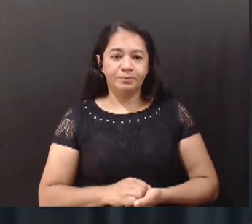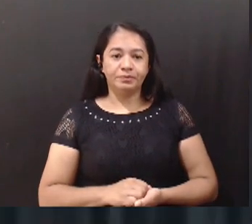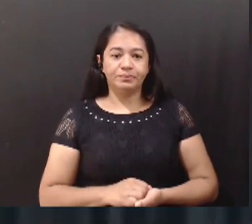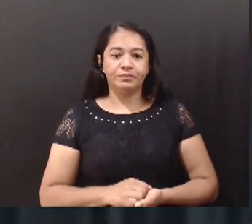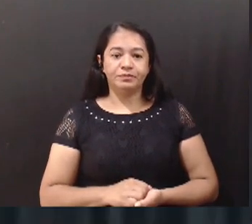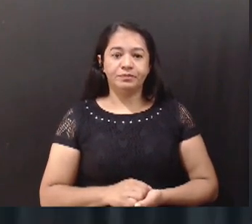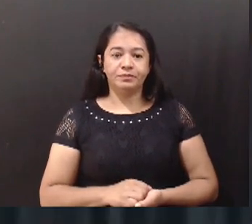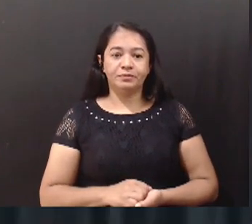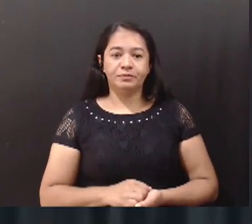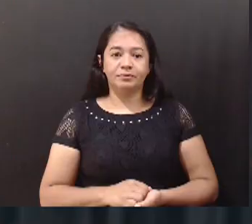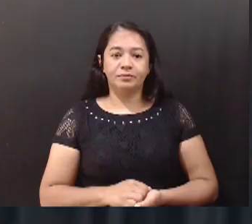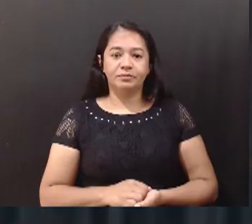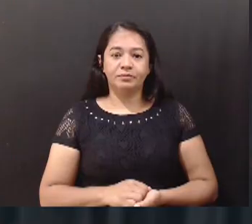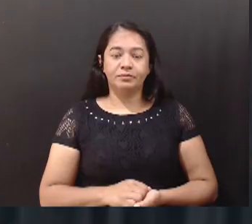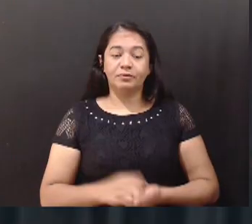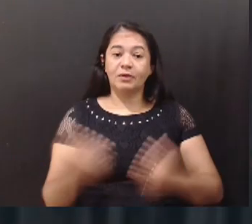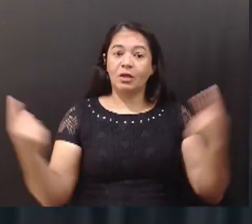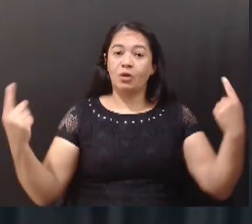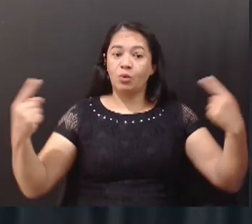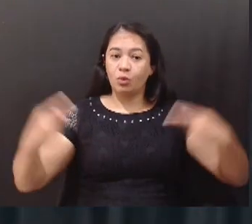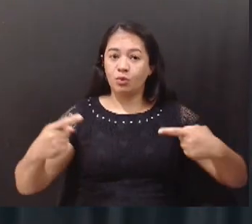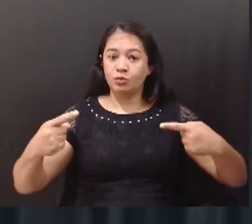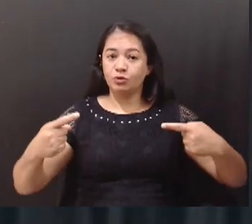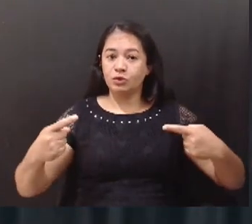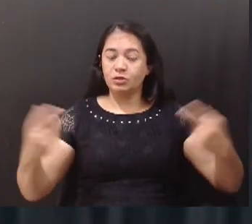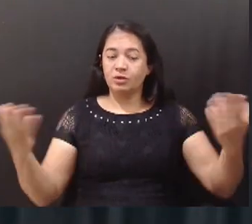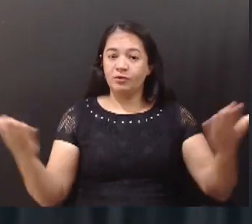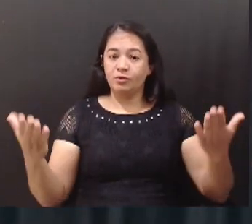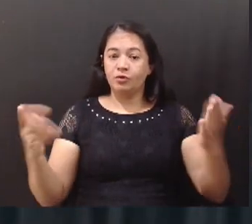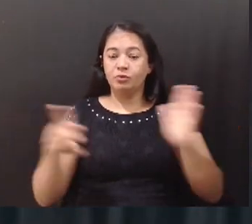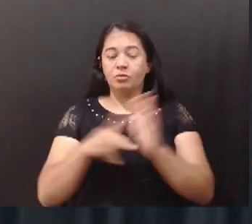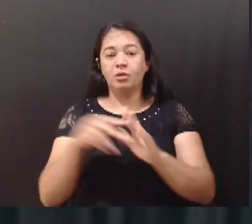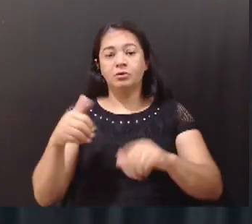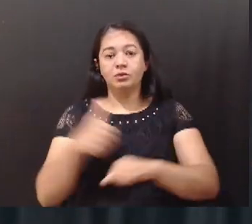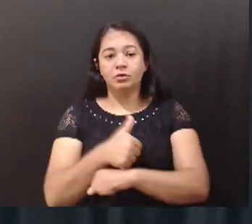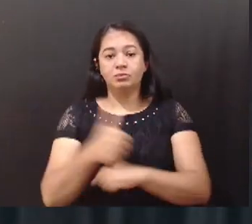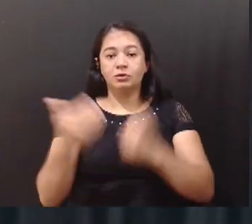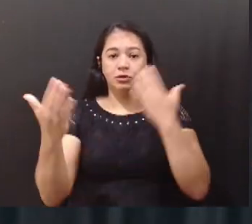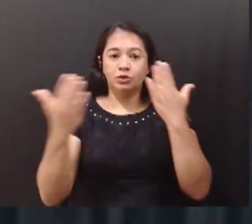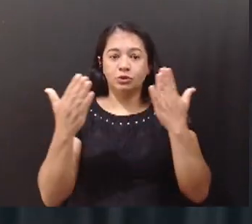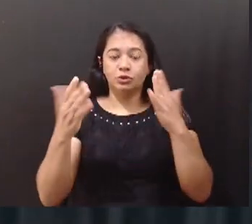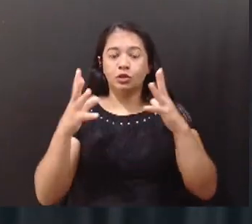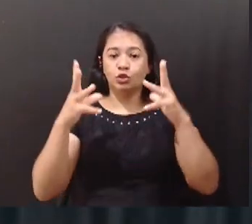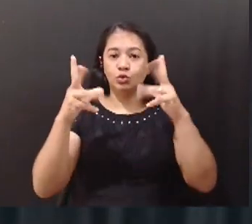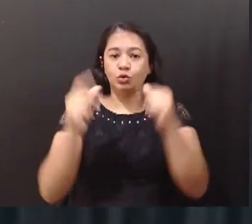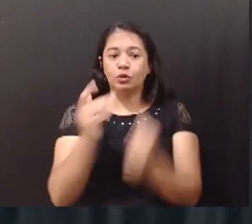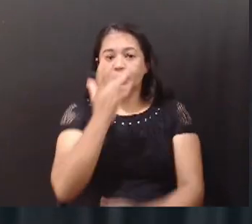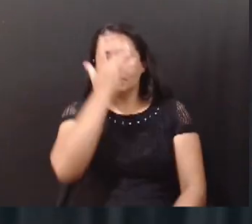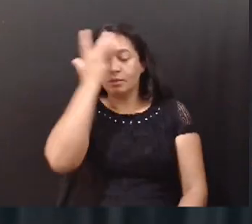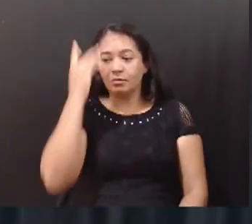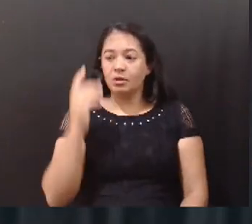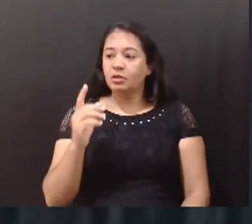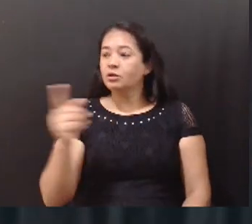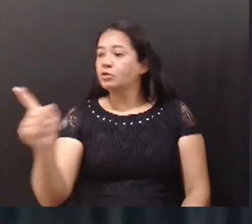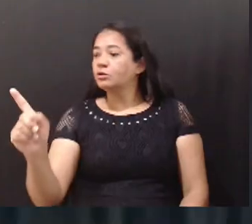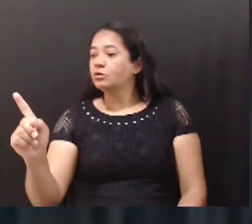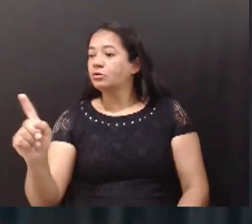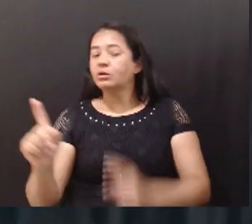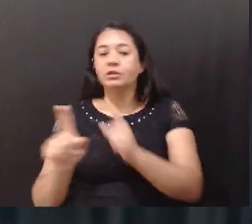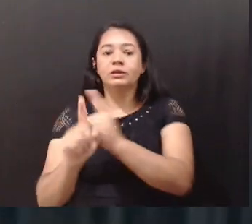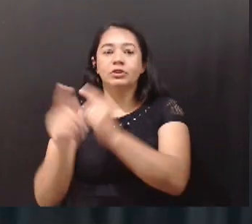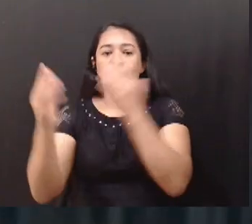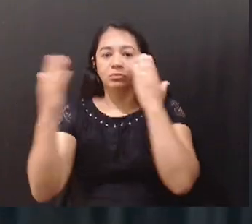da clínica psicológica. Eu diria que todo mundo vai na psicóloga procurando alguma ajuda para tratar